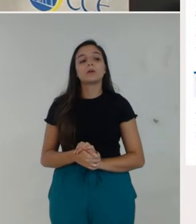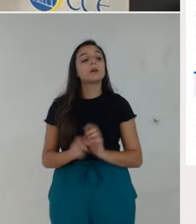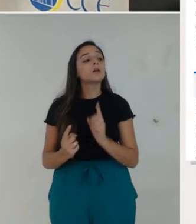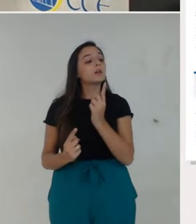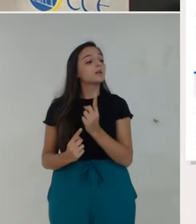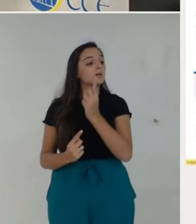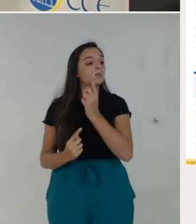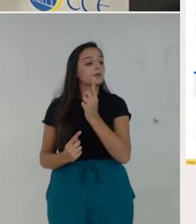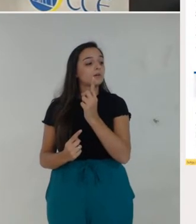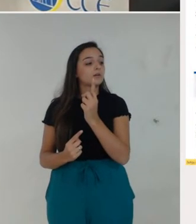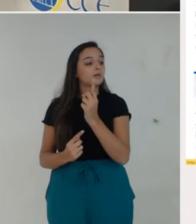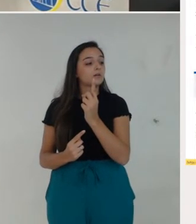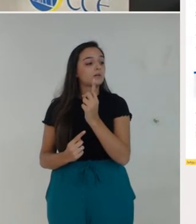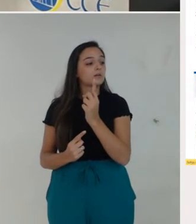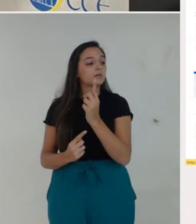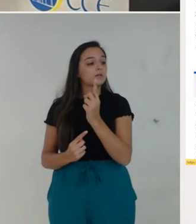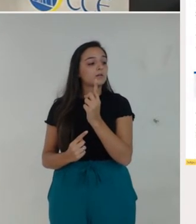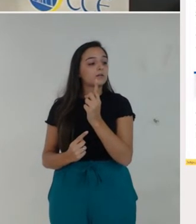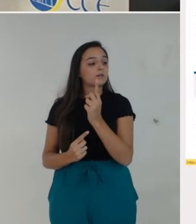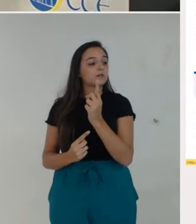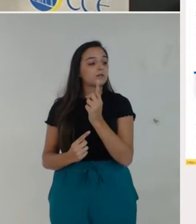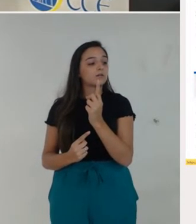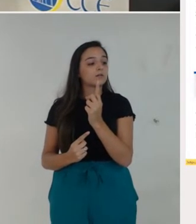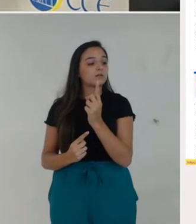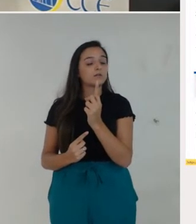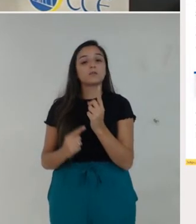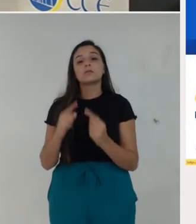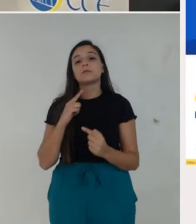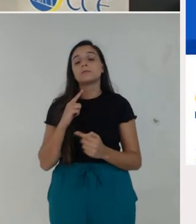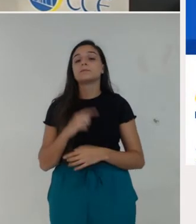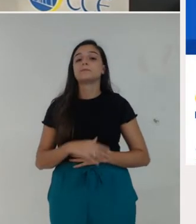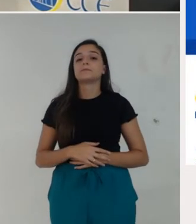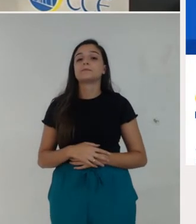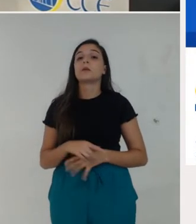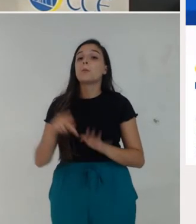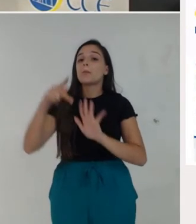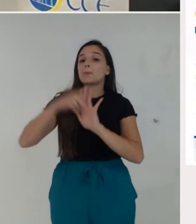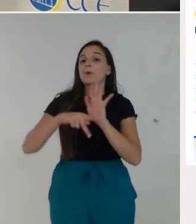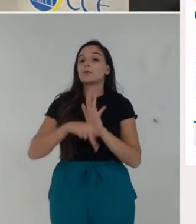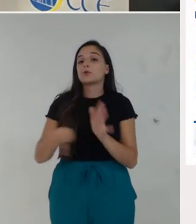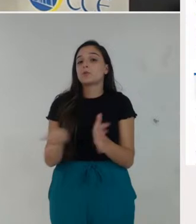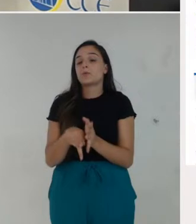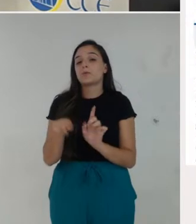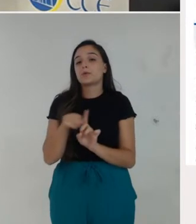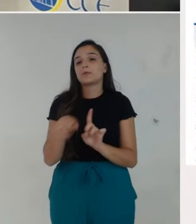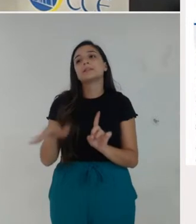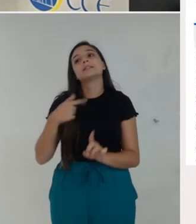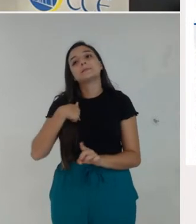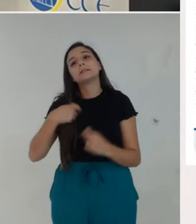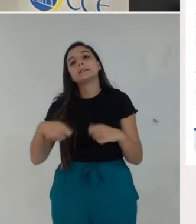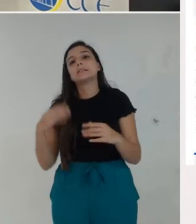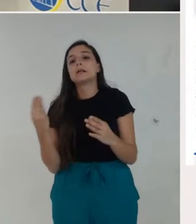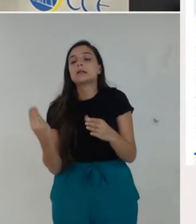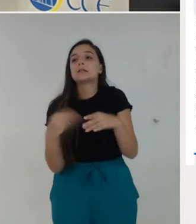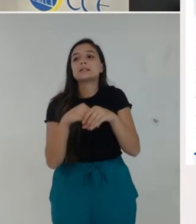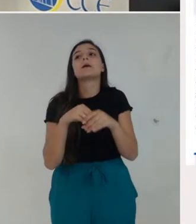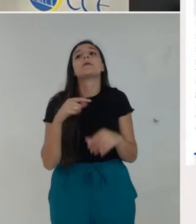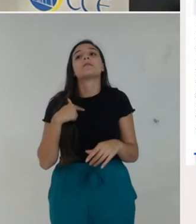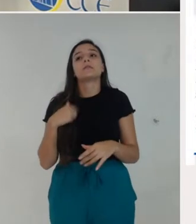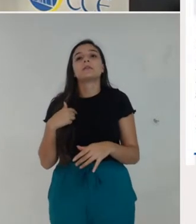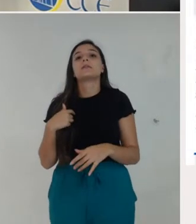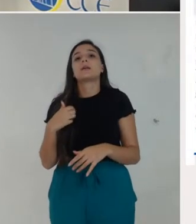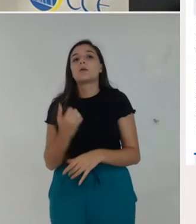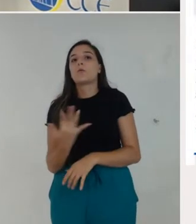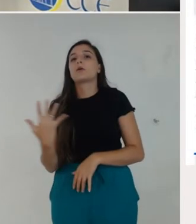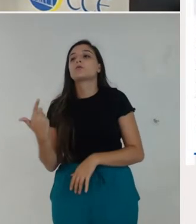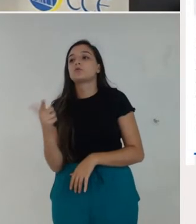cima. Aí. A gente tem também os projetos, a gente também tem que atualizar, porque a gente tem mais projetos de